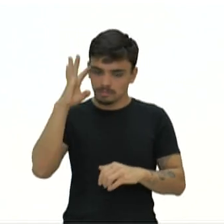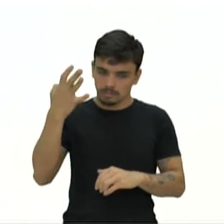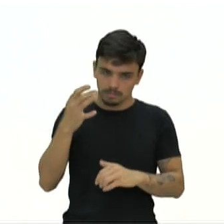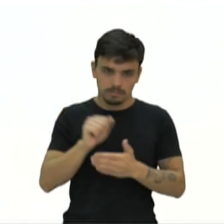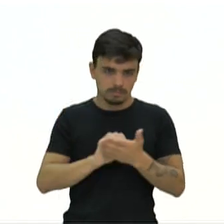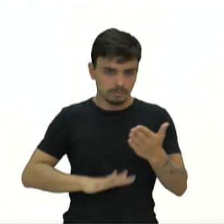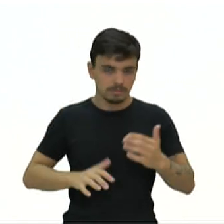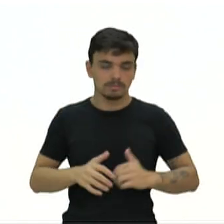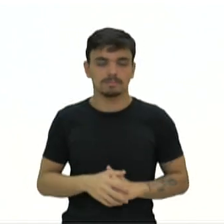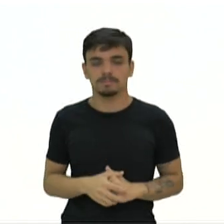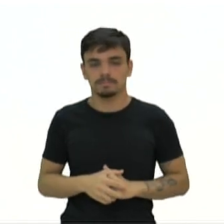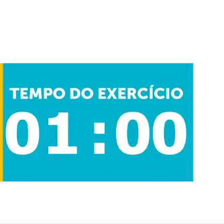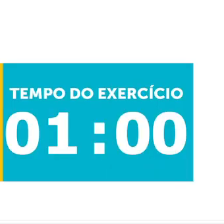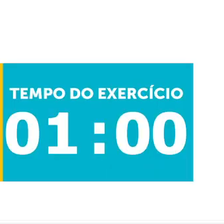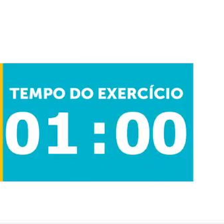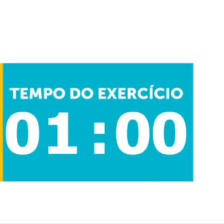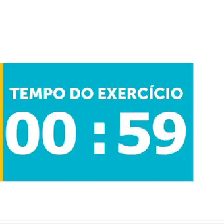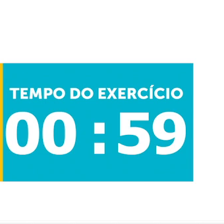isso aí.